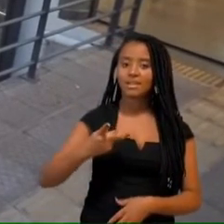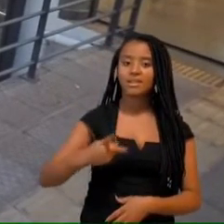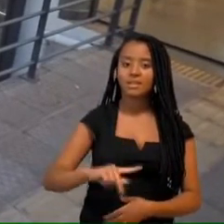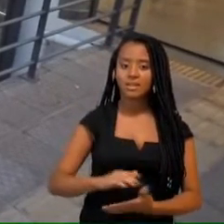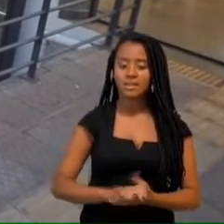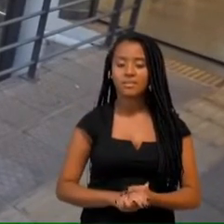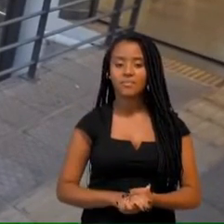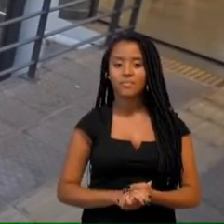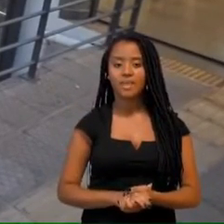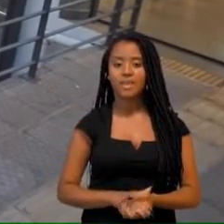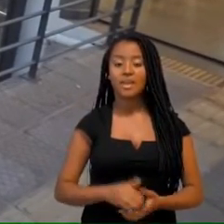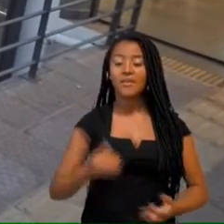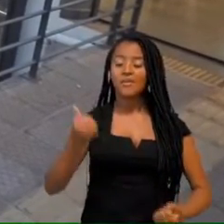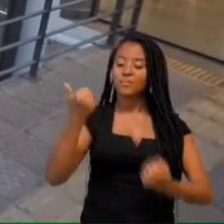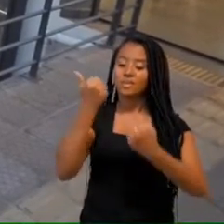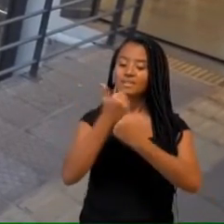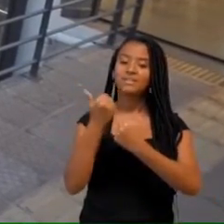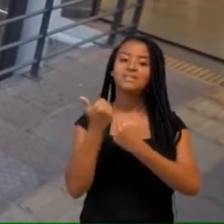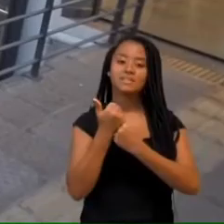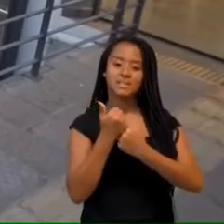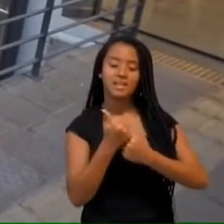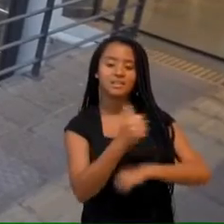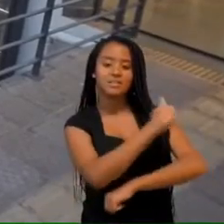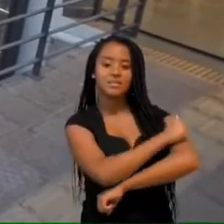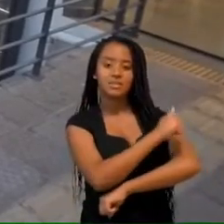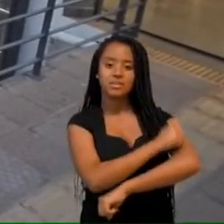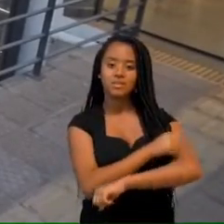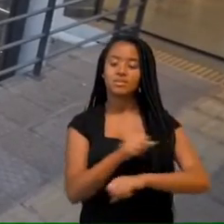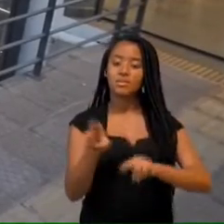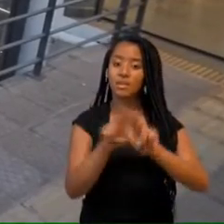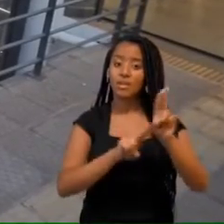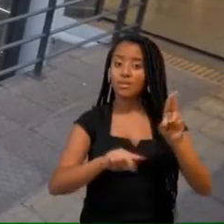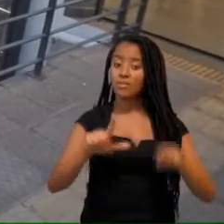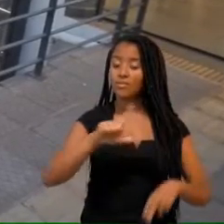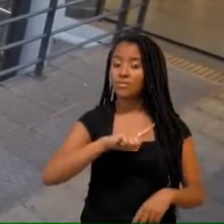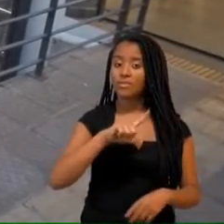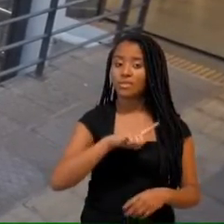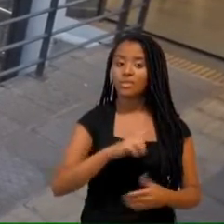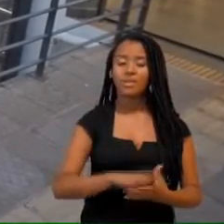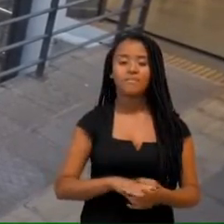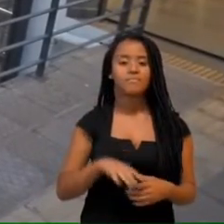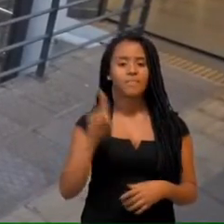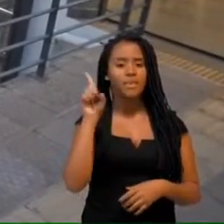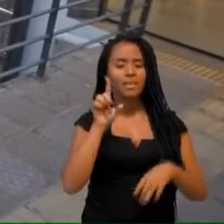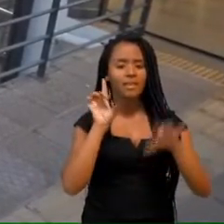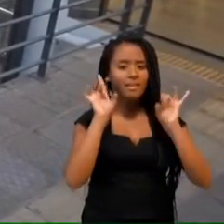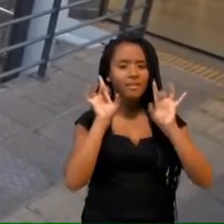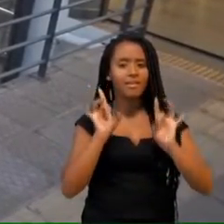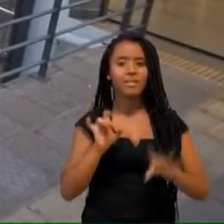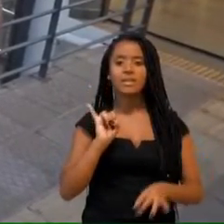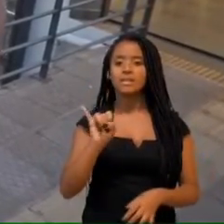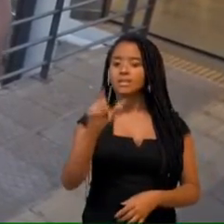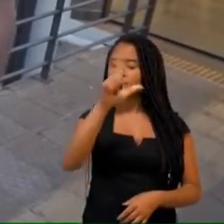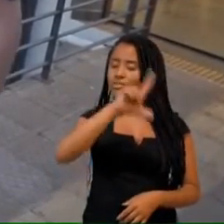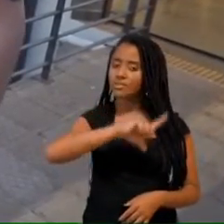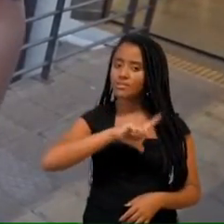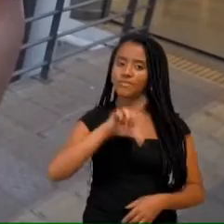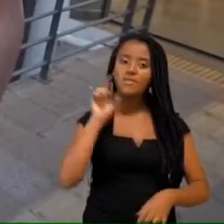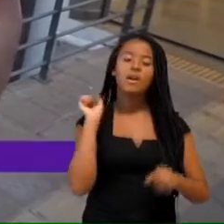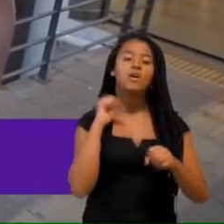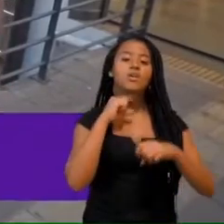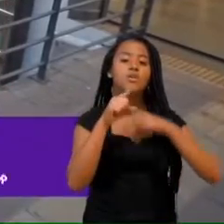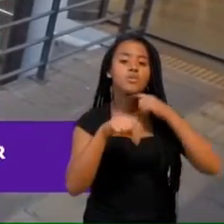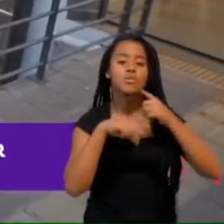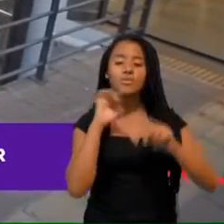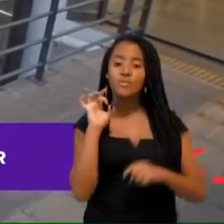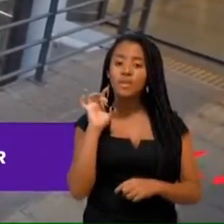das assistências estudantis que a nossa Universidade oferece não é Brenda Pois é e isso é muito incrível então se você tiver alguma dúvida é